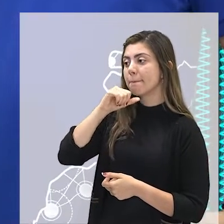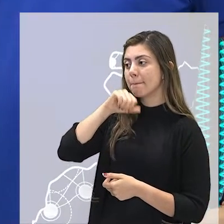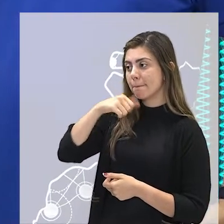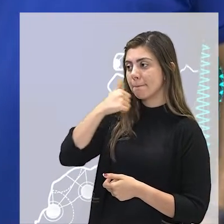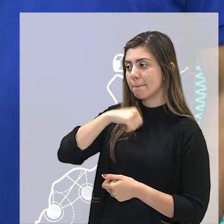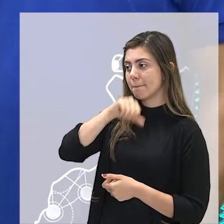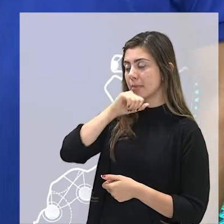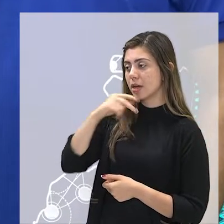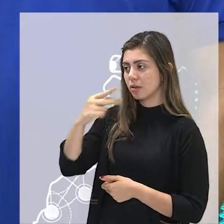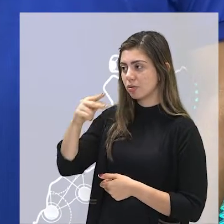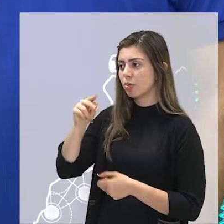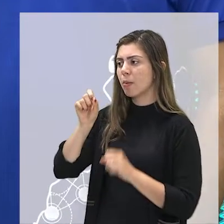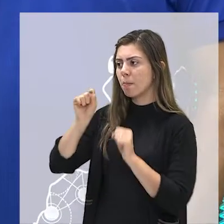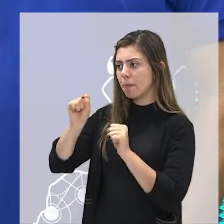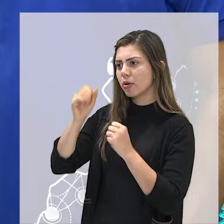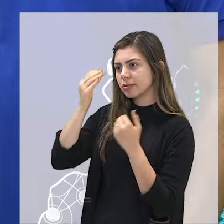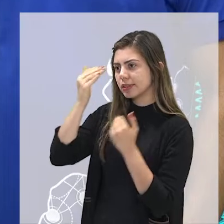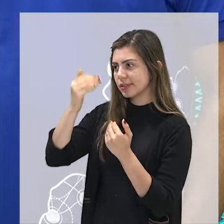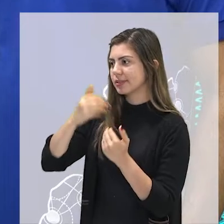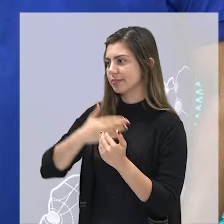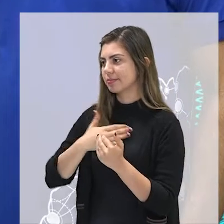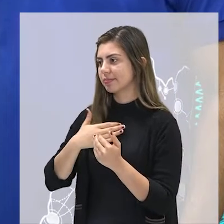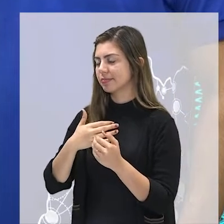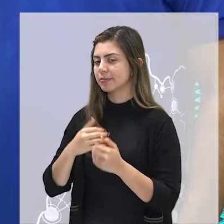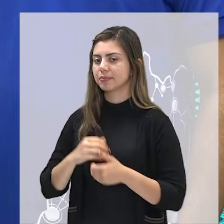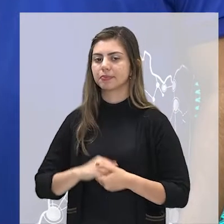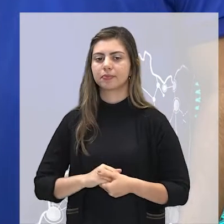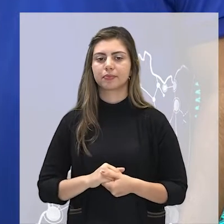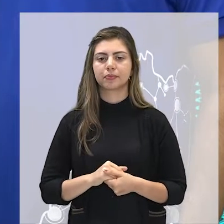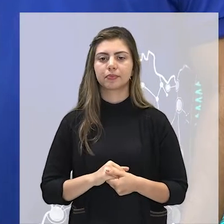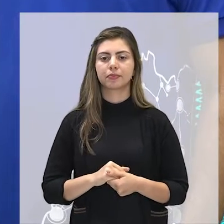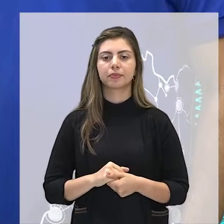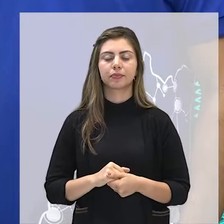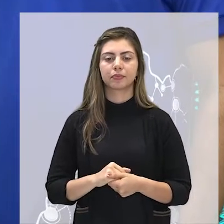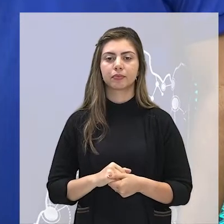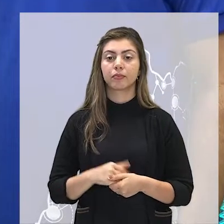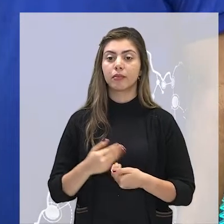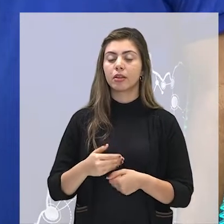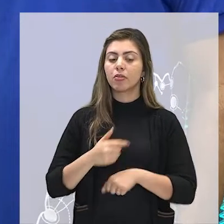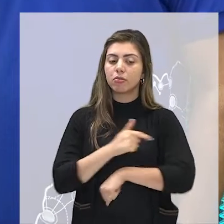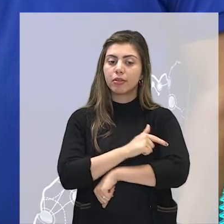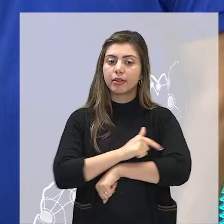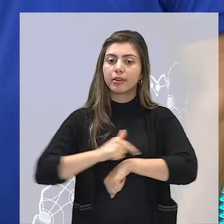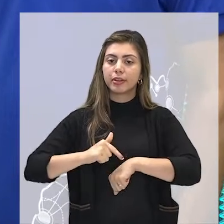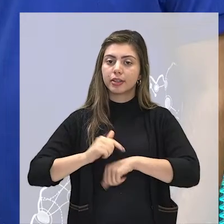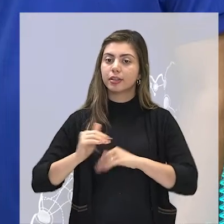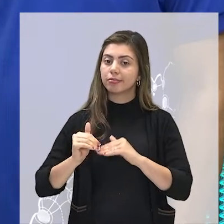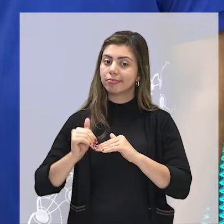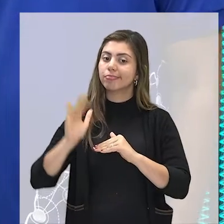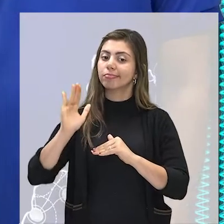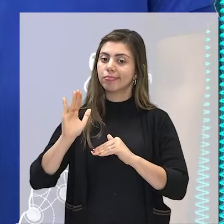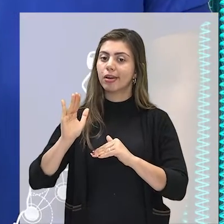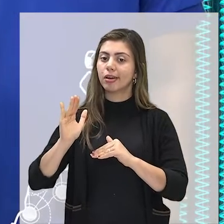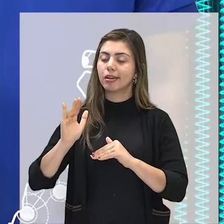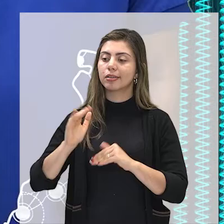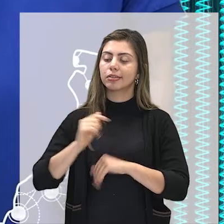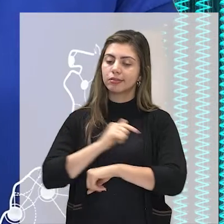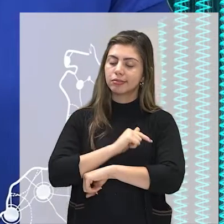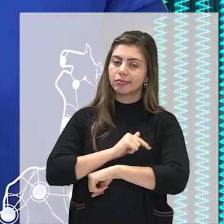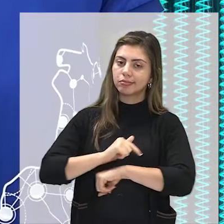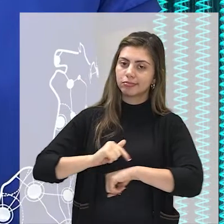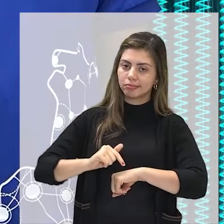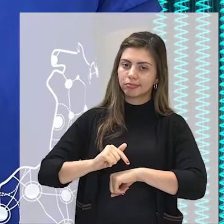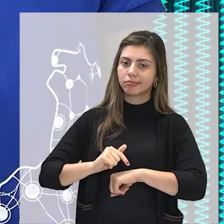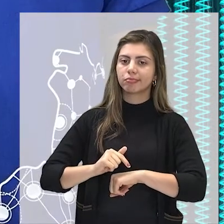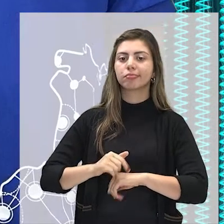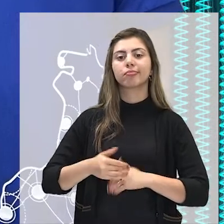educada. Pode agradecer a sua mãe? Ou poderia agradecer a sua mãe? Repare que aqui claramente é uma forma mais educada de me